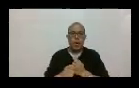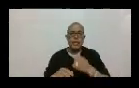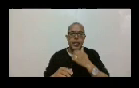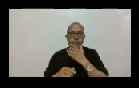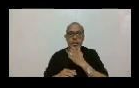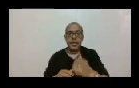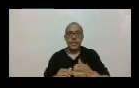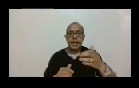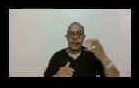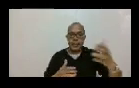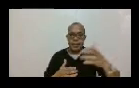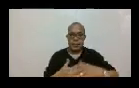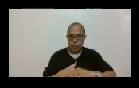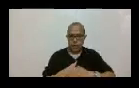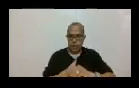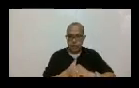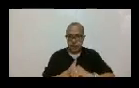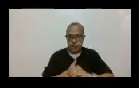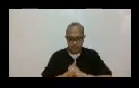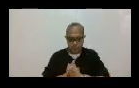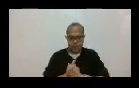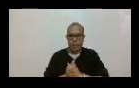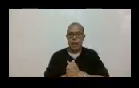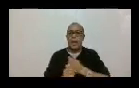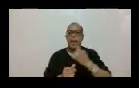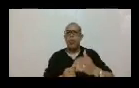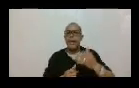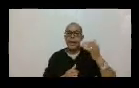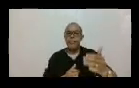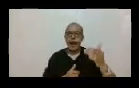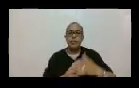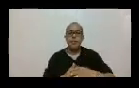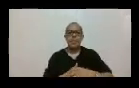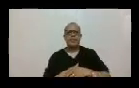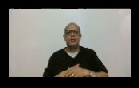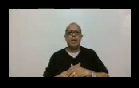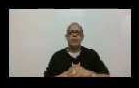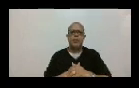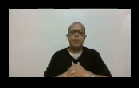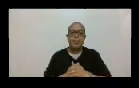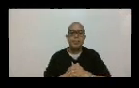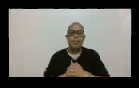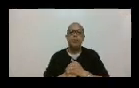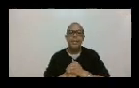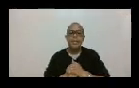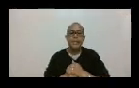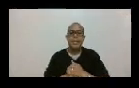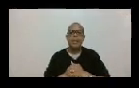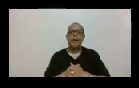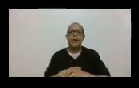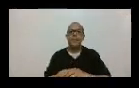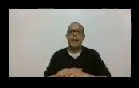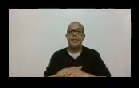urbanização outra importante característica do continente europeu é o elevado percentual de população